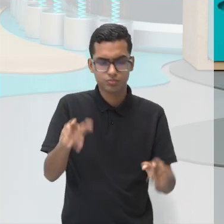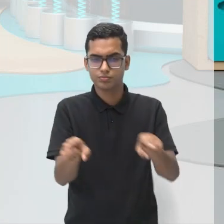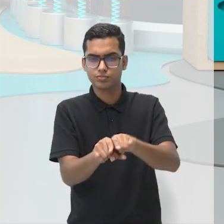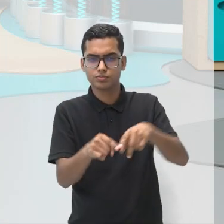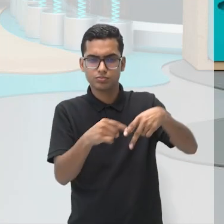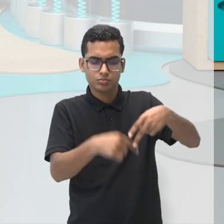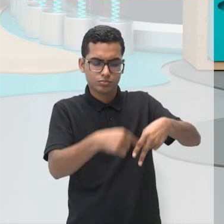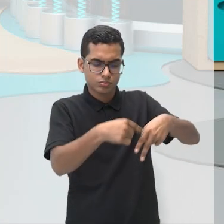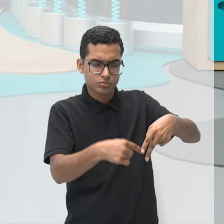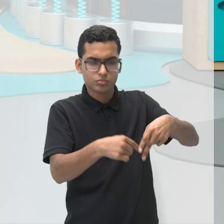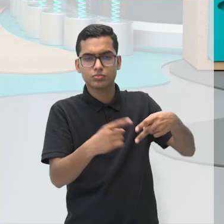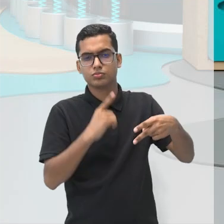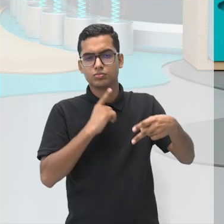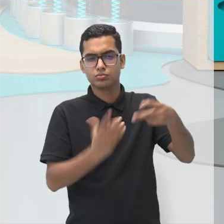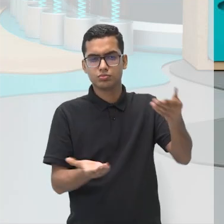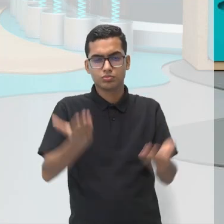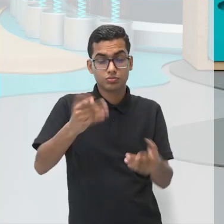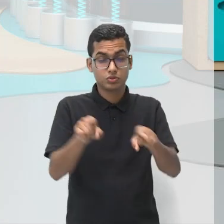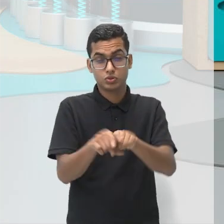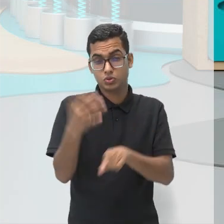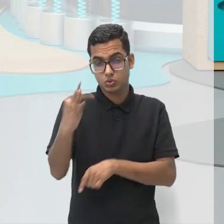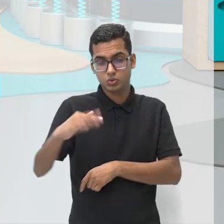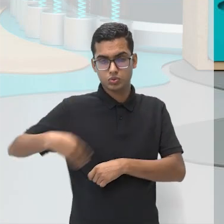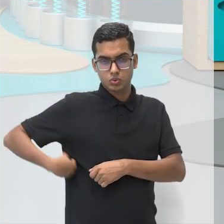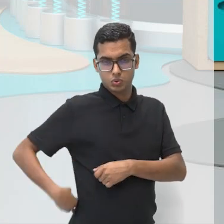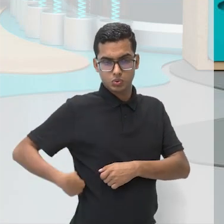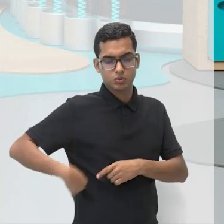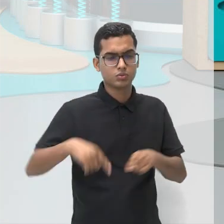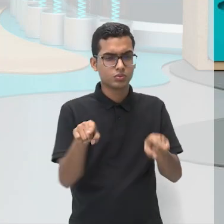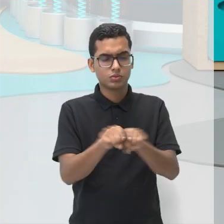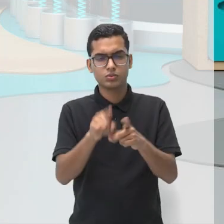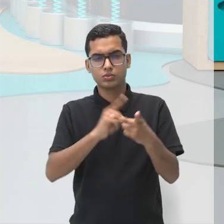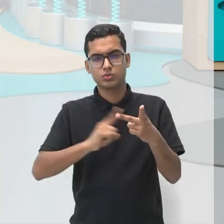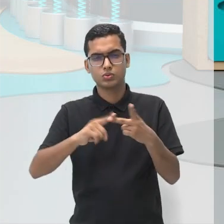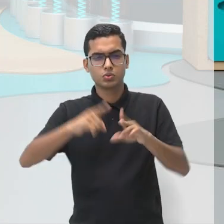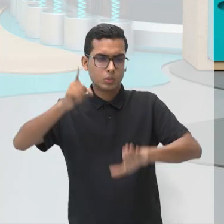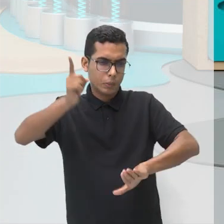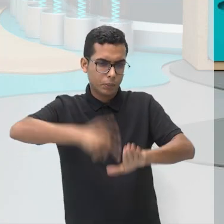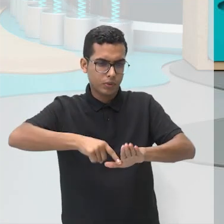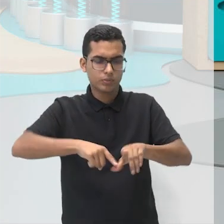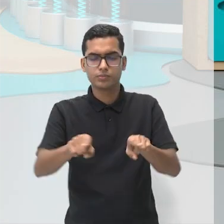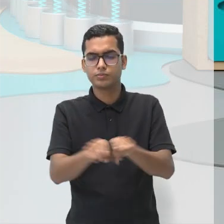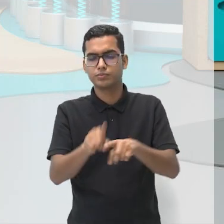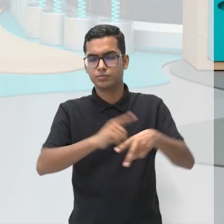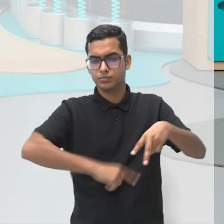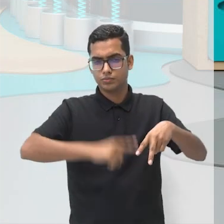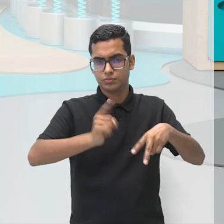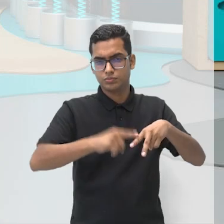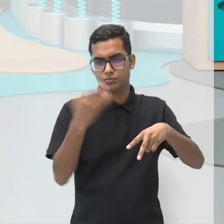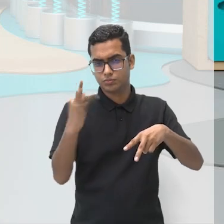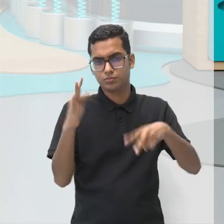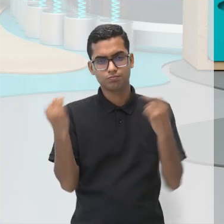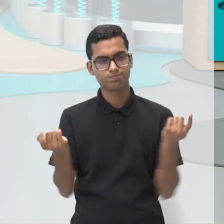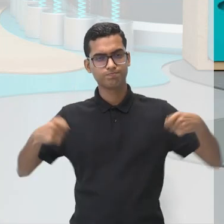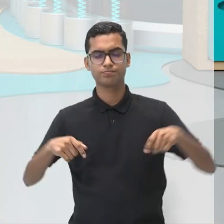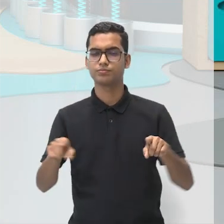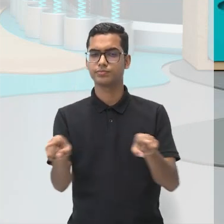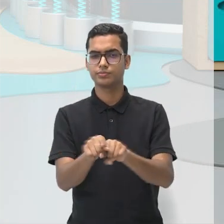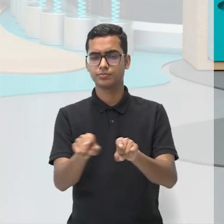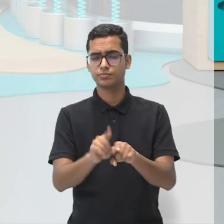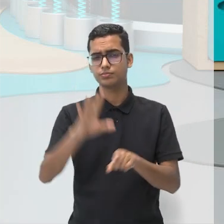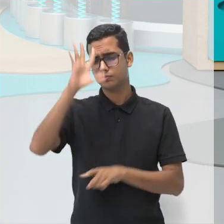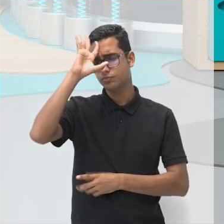também em dores nas costas, nos pés e nos joelhos, ok? E aí, para a gente entender um pouco melhor, para a